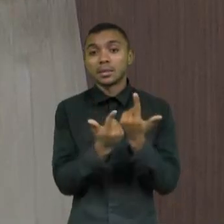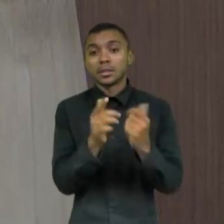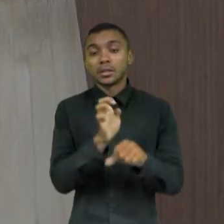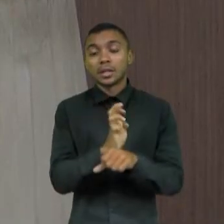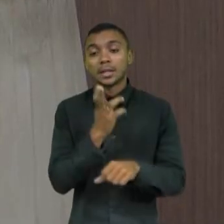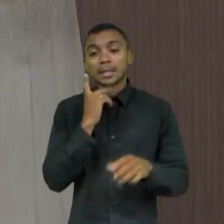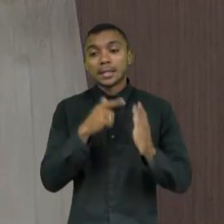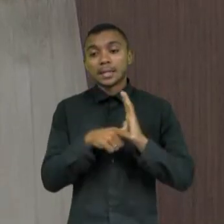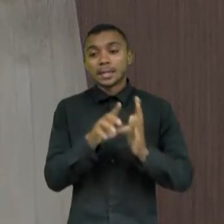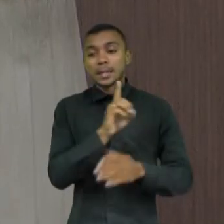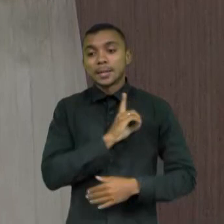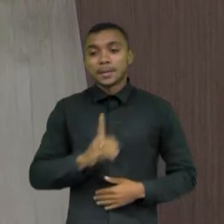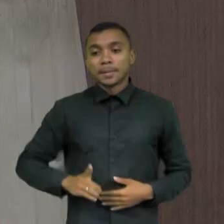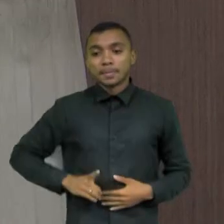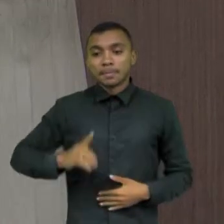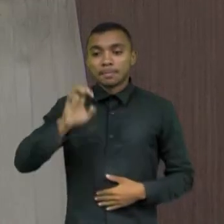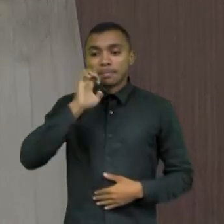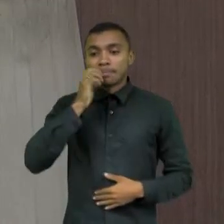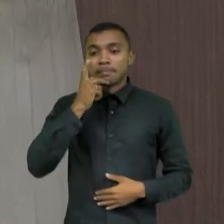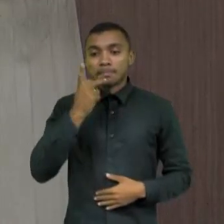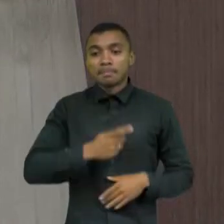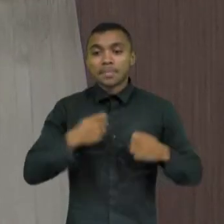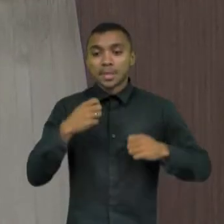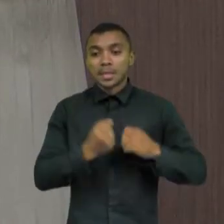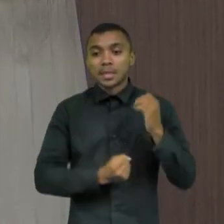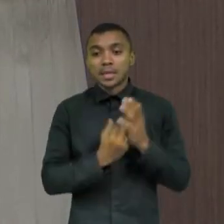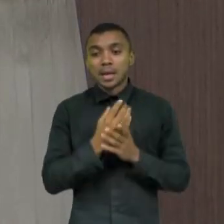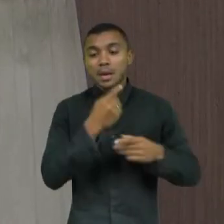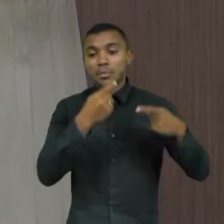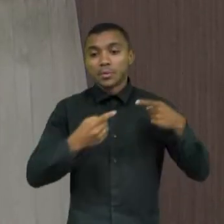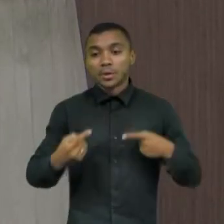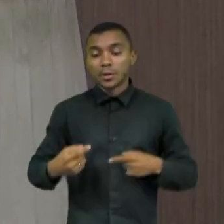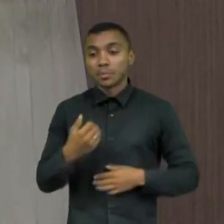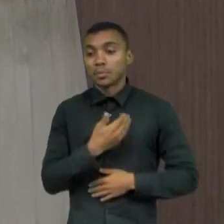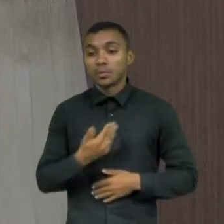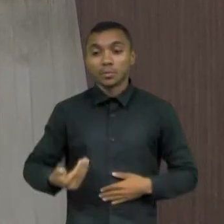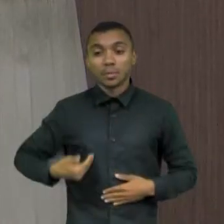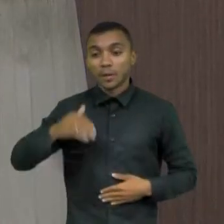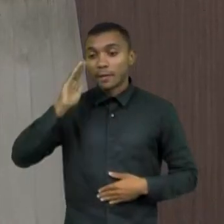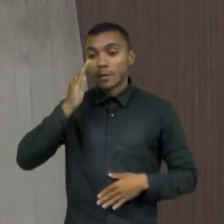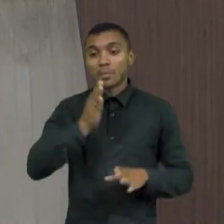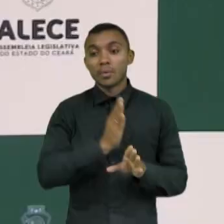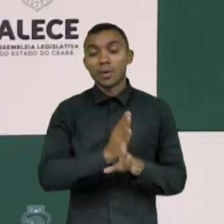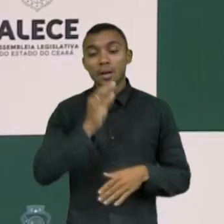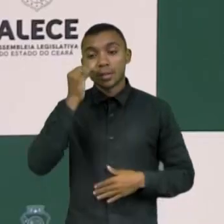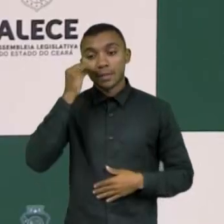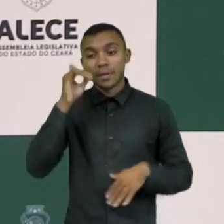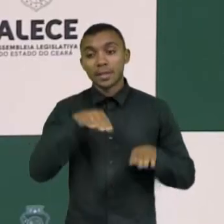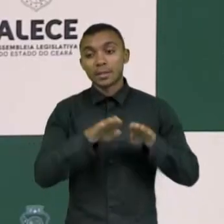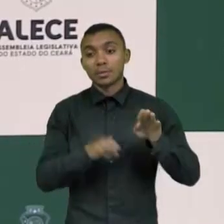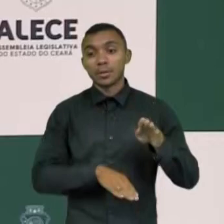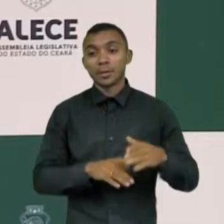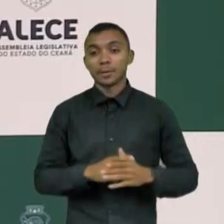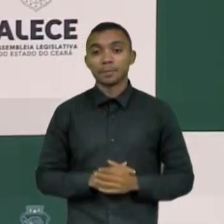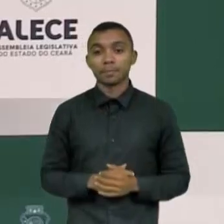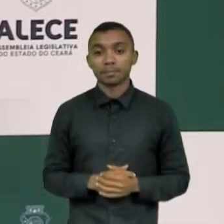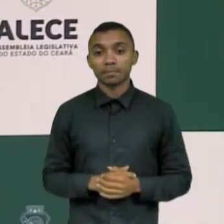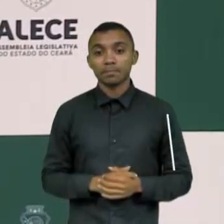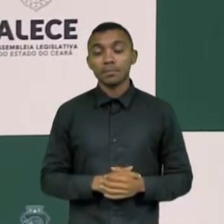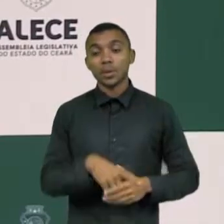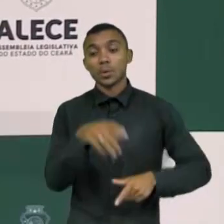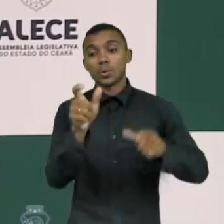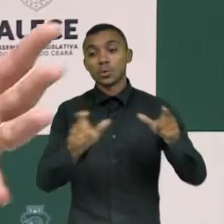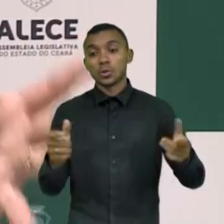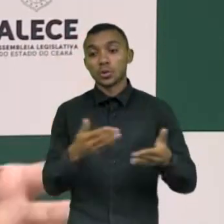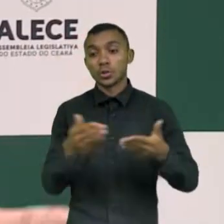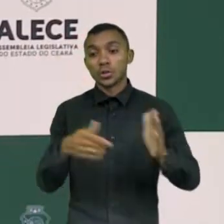Érica Amorim afirma que são necessárias políticas públicas mais efetivas de combate à desigualdade. Essas pessoas precisam